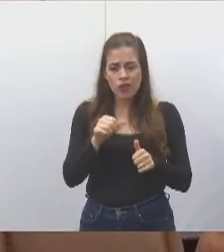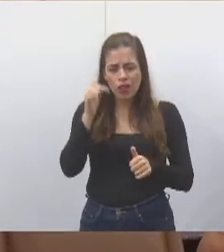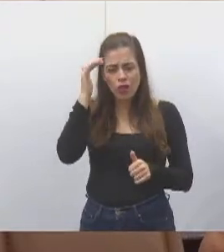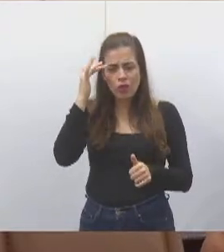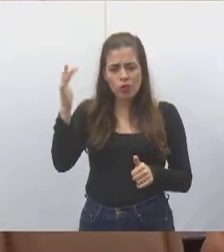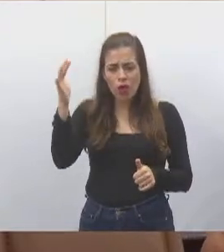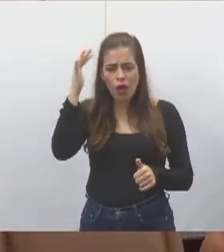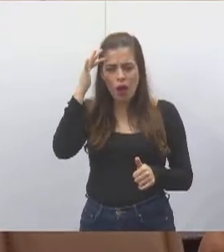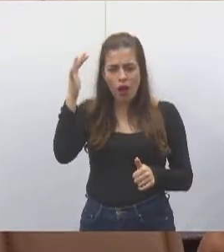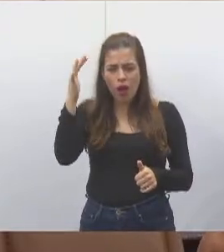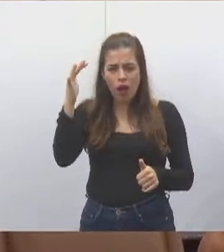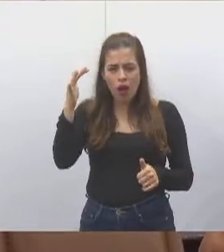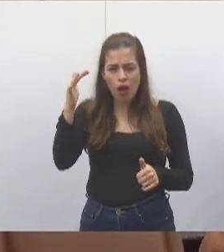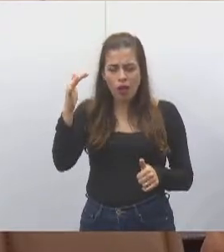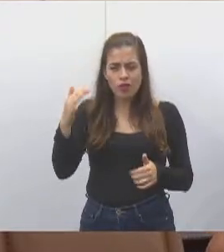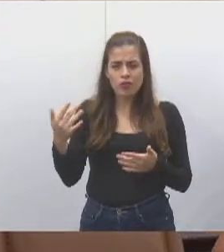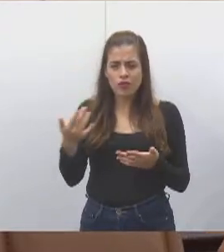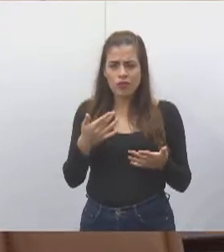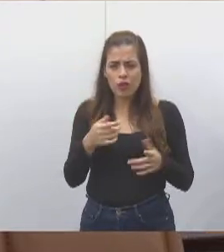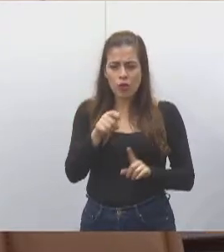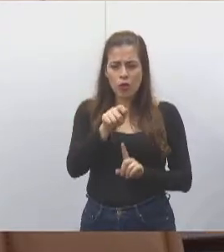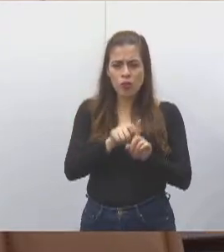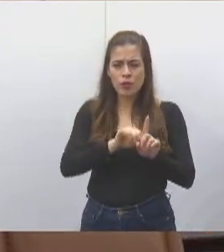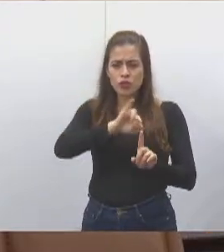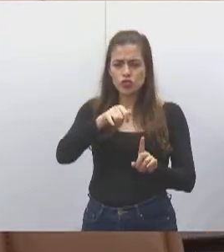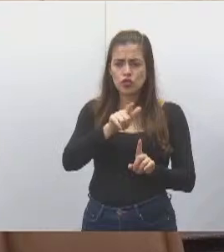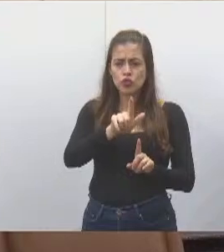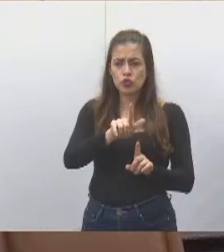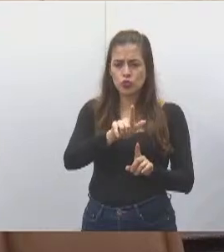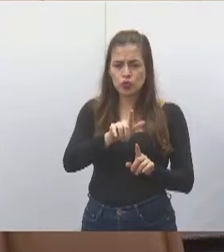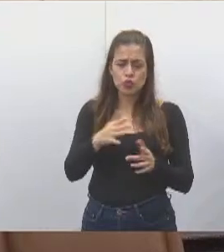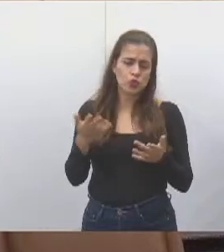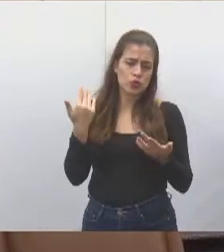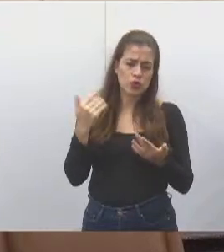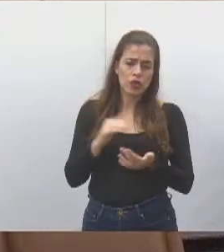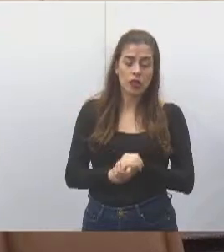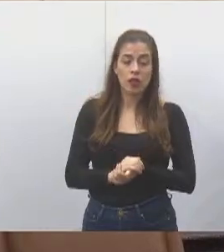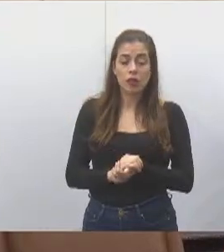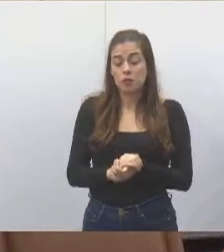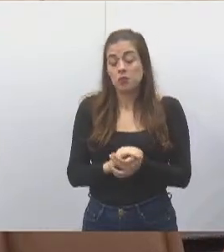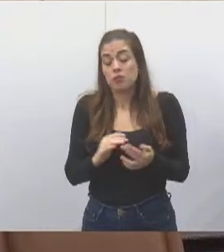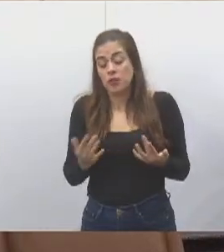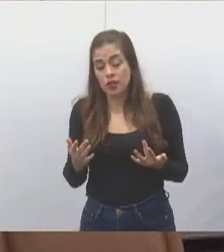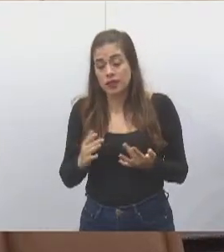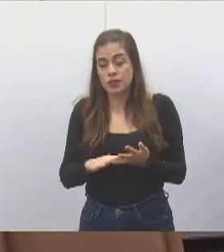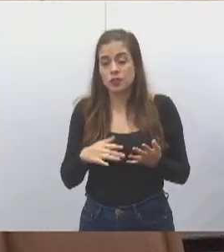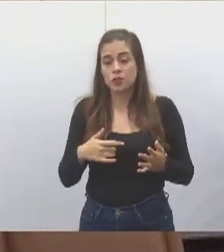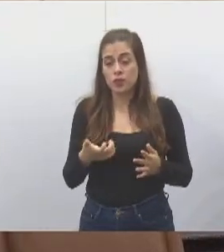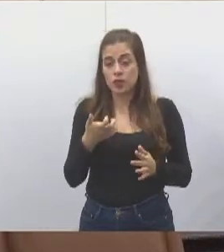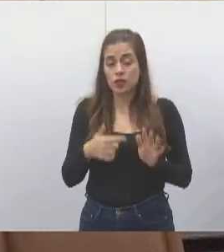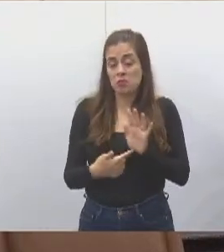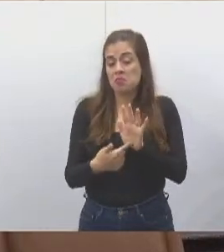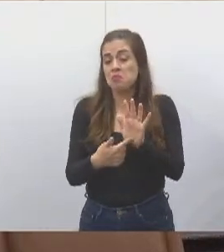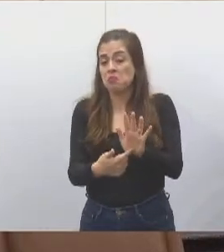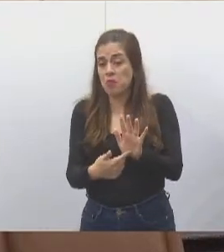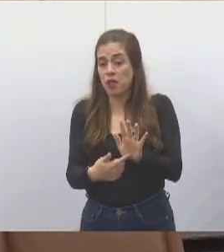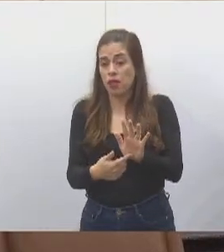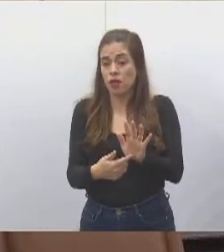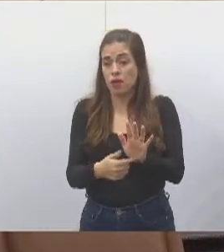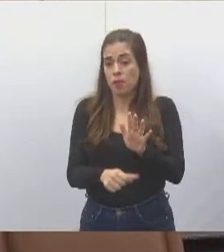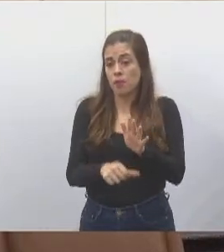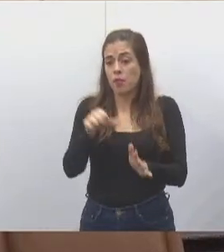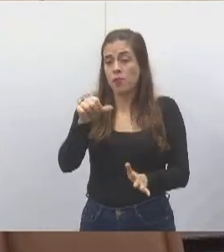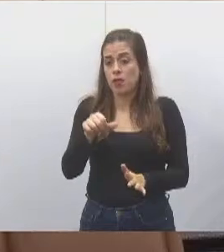sonhos almejados no mês de julho, de junho. Mas eu quero aqui destacar, primeiramente, como